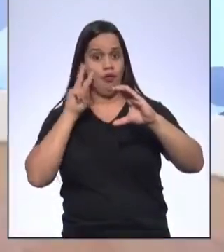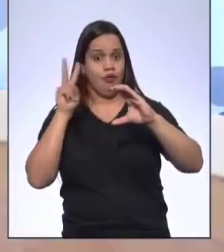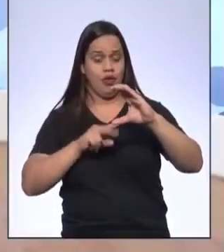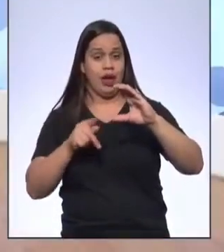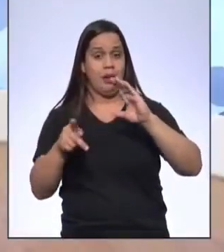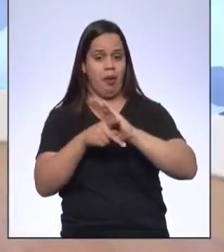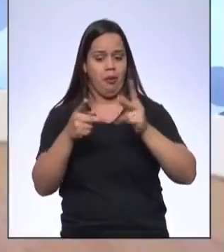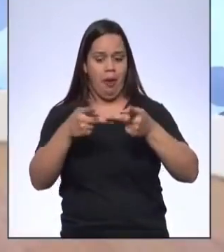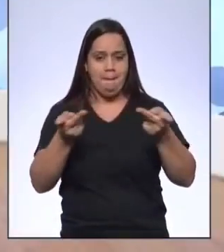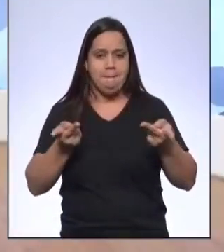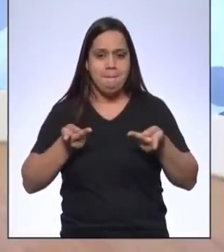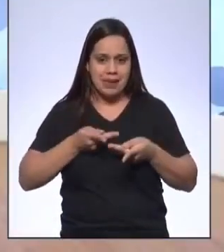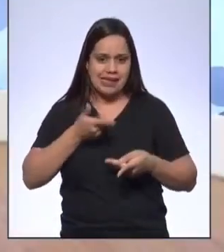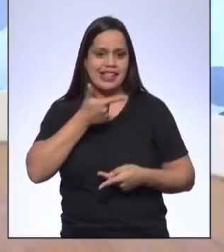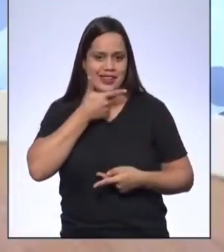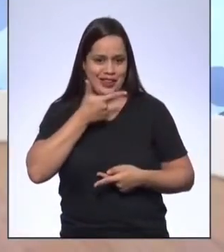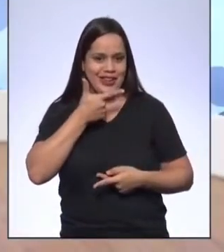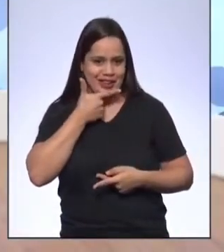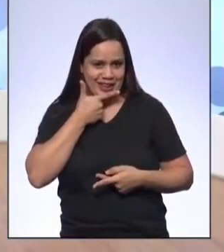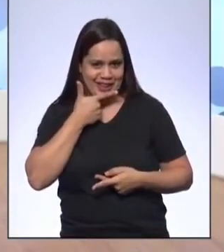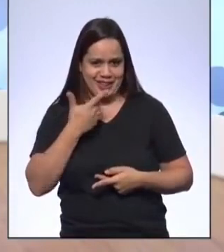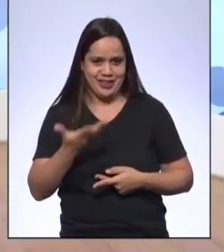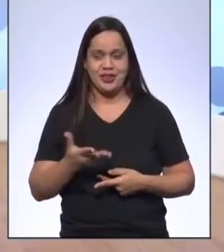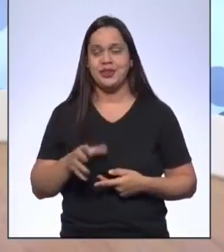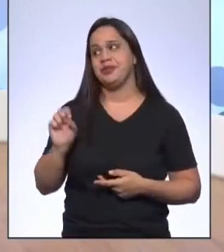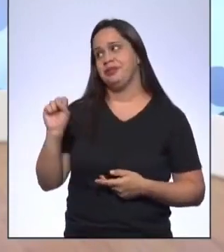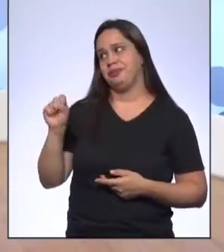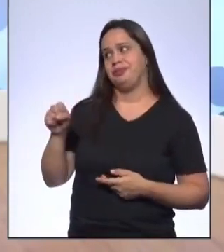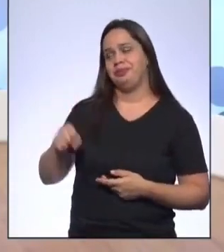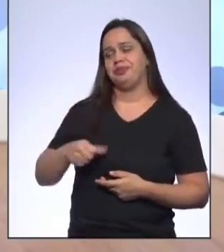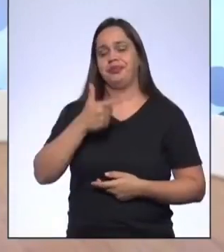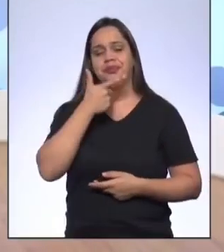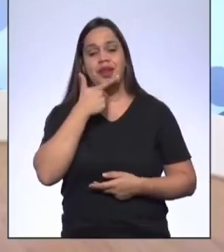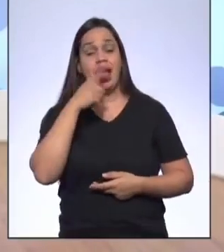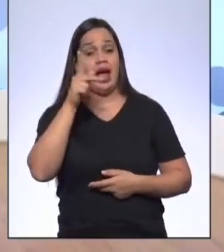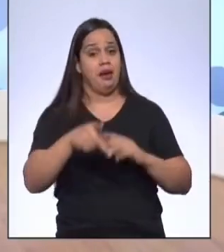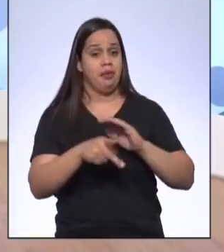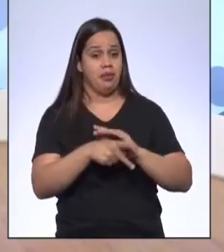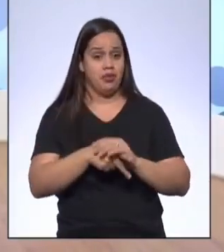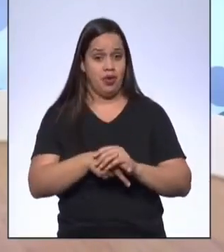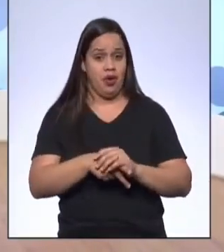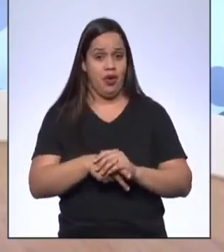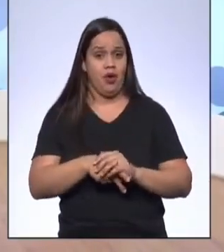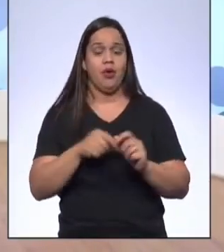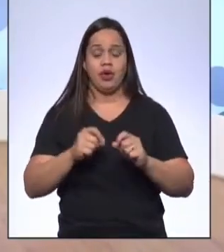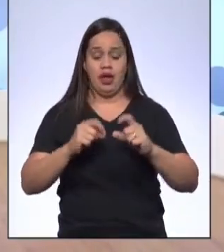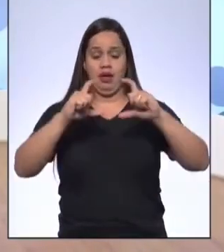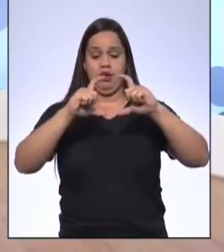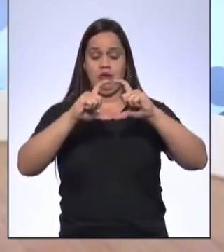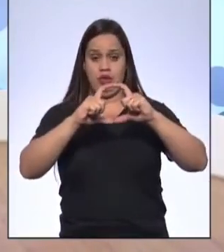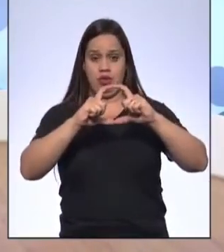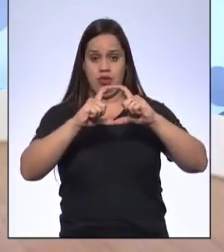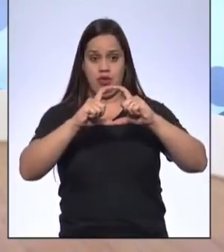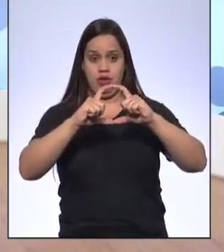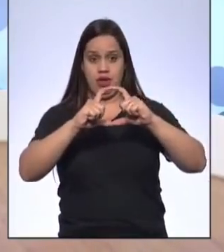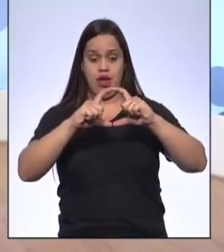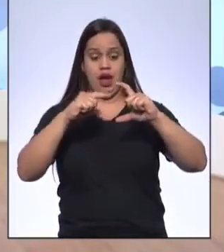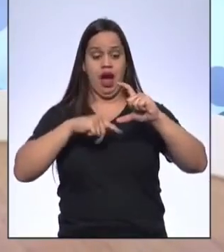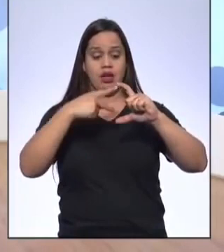Mussarela. Mas vamos lá, tá certo. Beleza, é um pedaço daquele círculo completo. O que eu